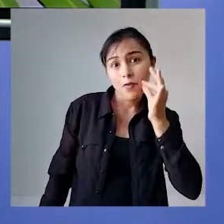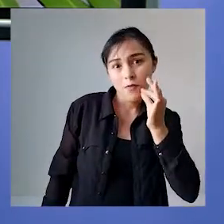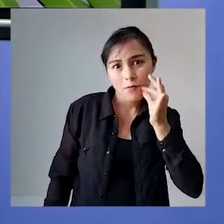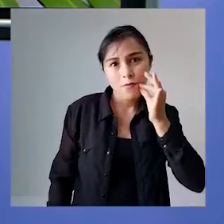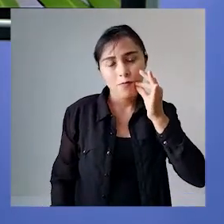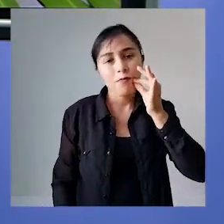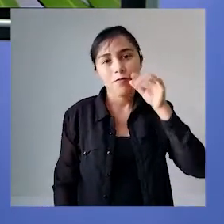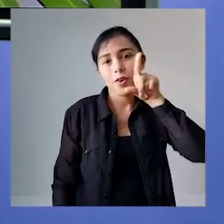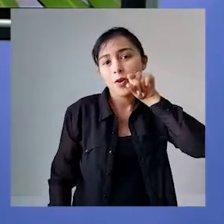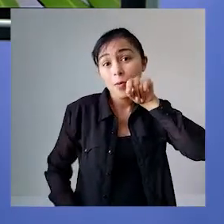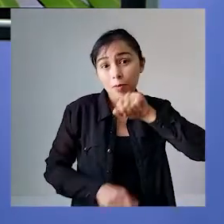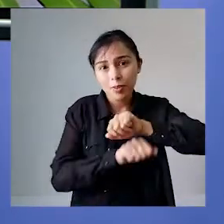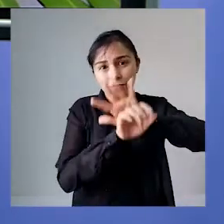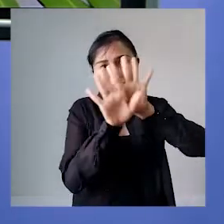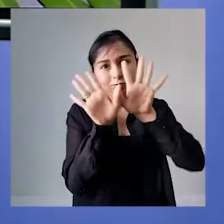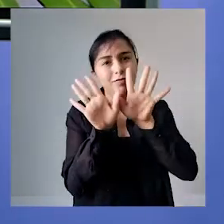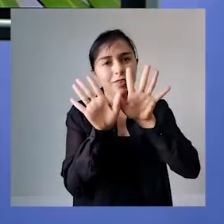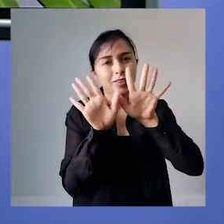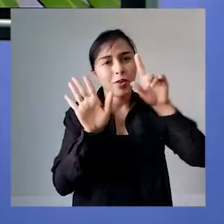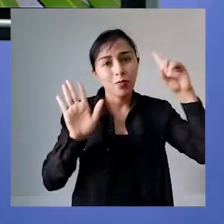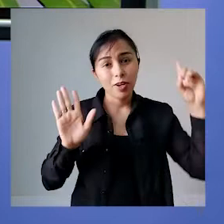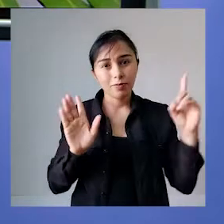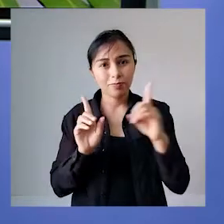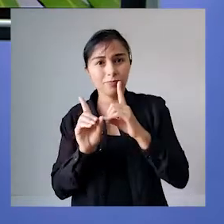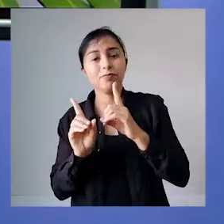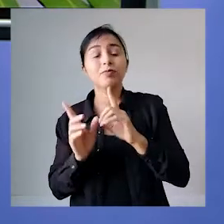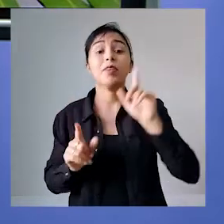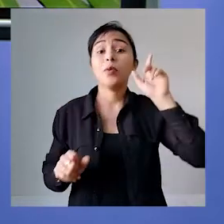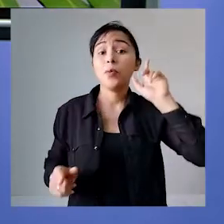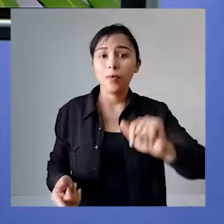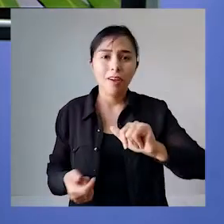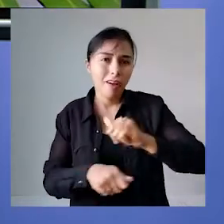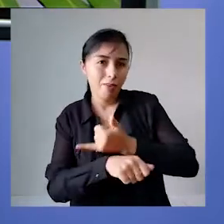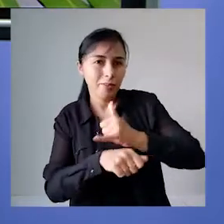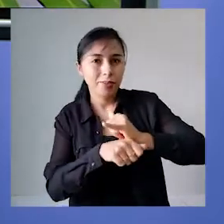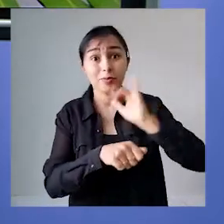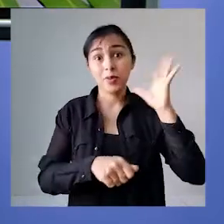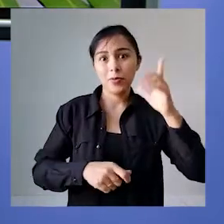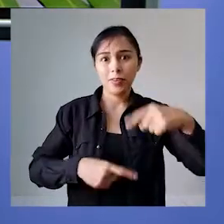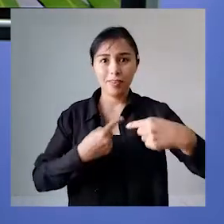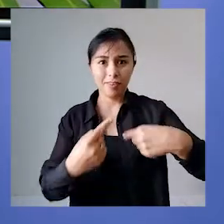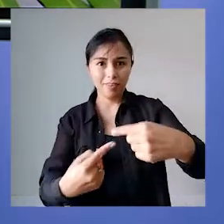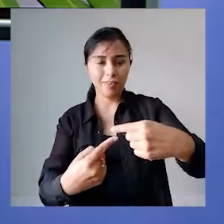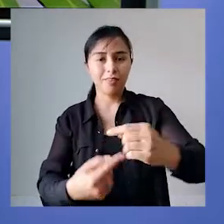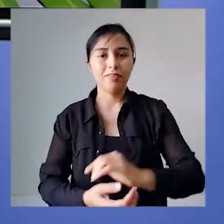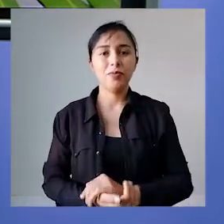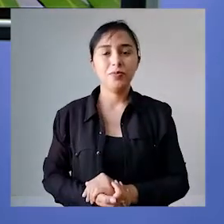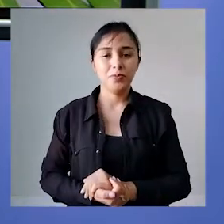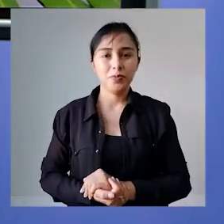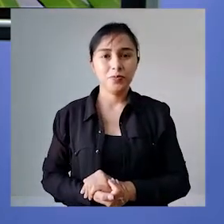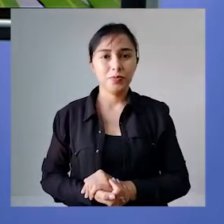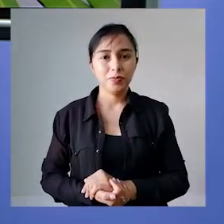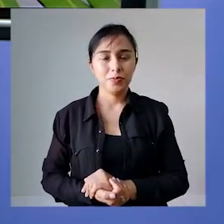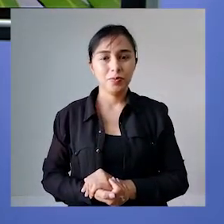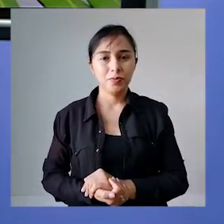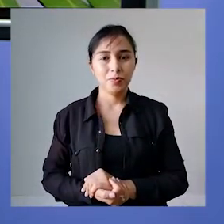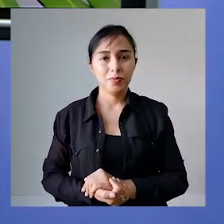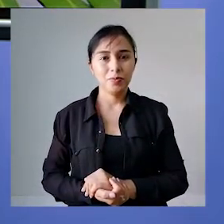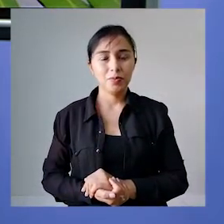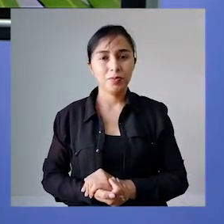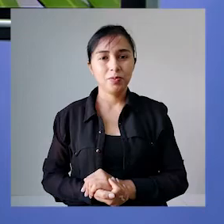nutrido é esse animal. Então, é uma estratégia da espécie de reprodução. E as